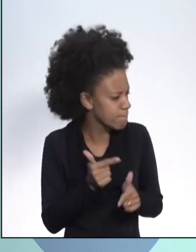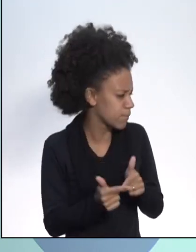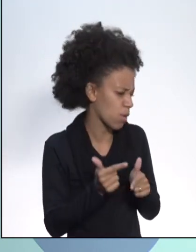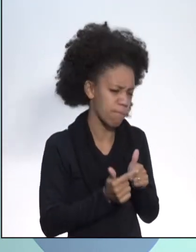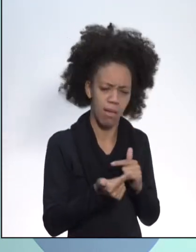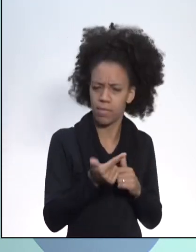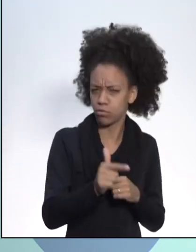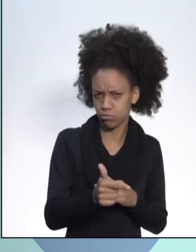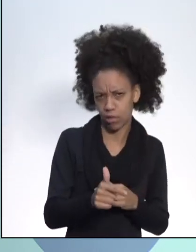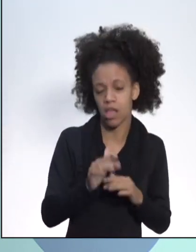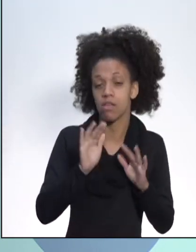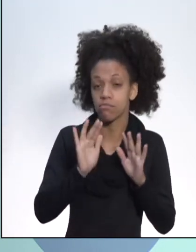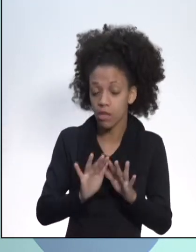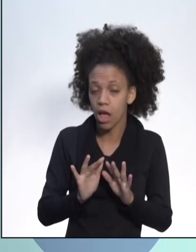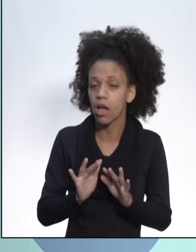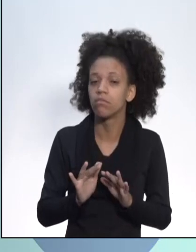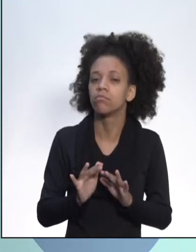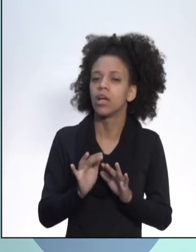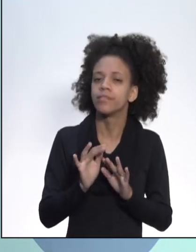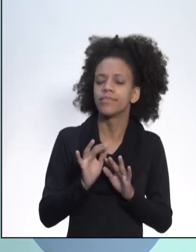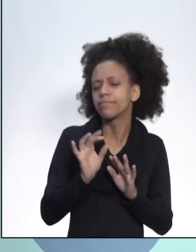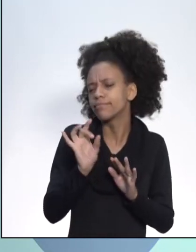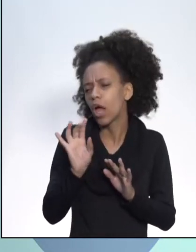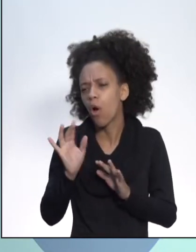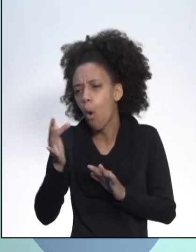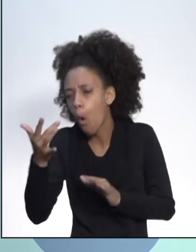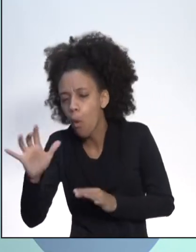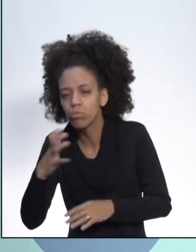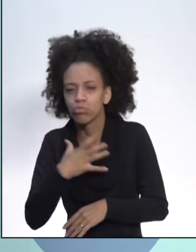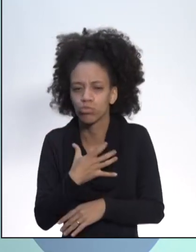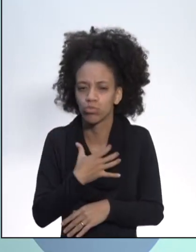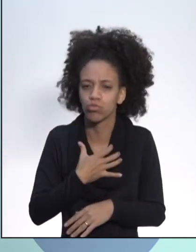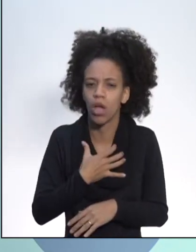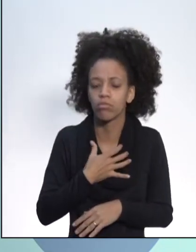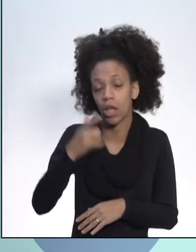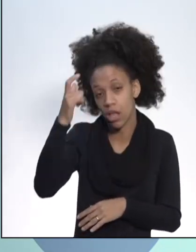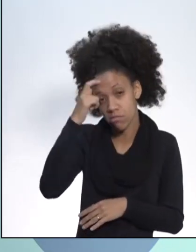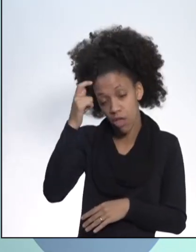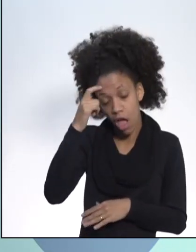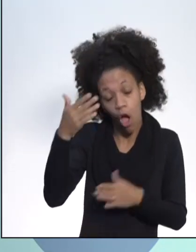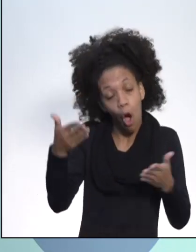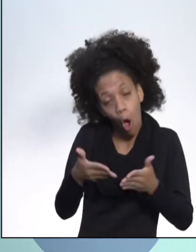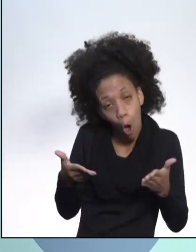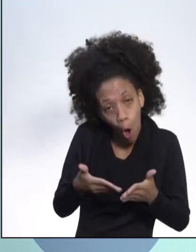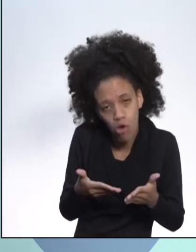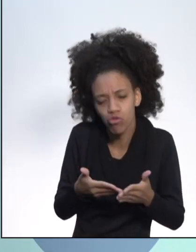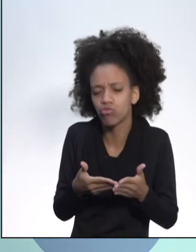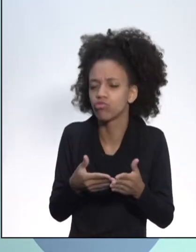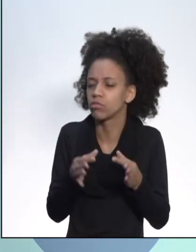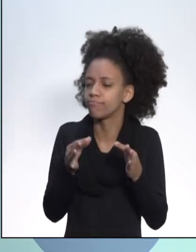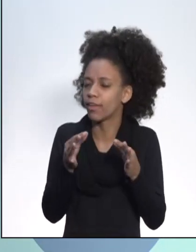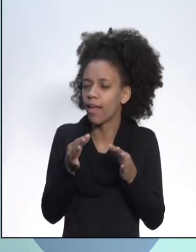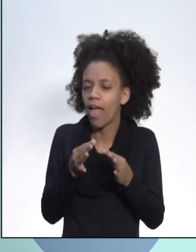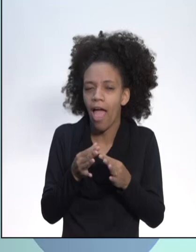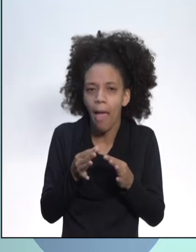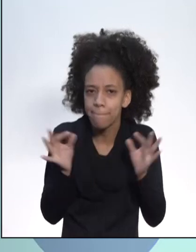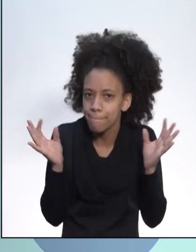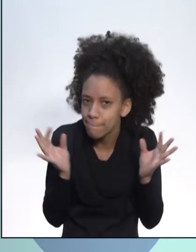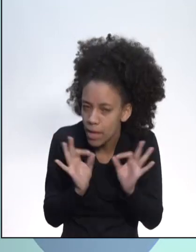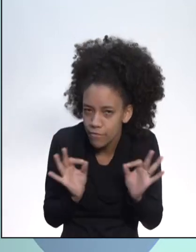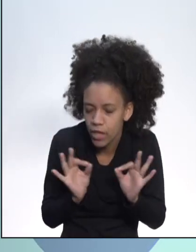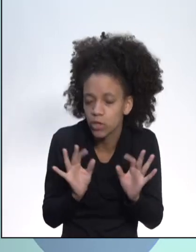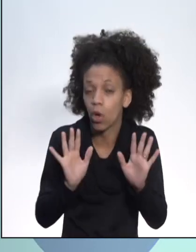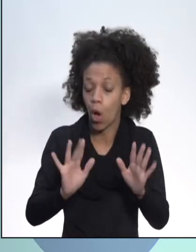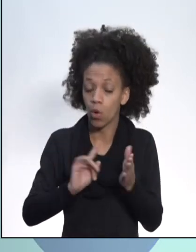gente usa outros recursos e só essas reflexões do dia hoje já é o suficiente. No caderno do aluno,